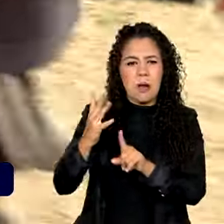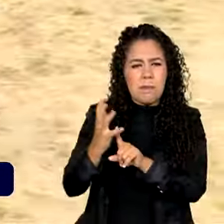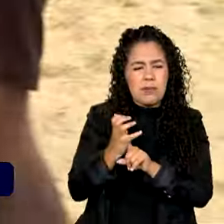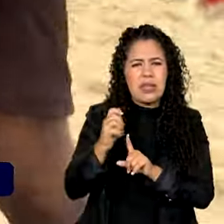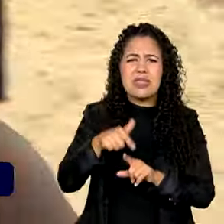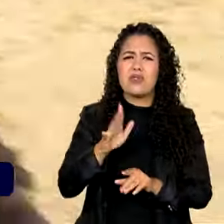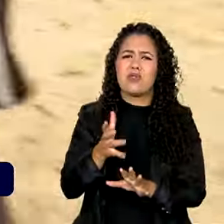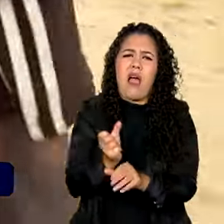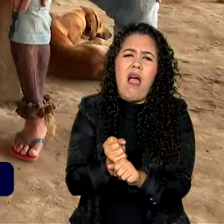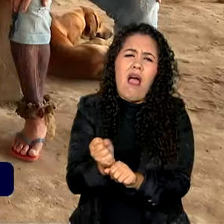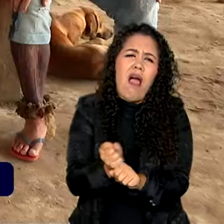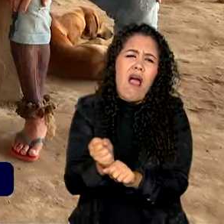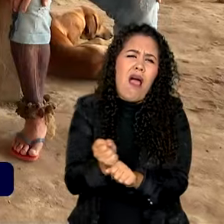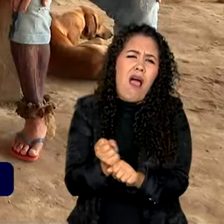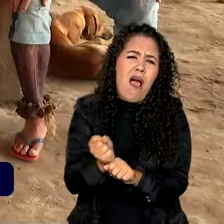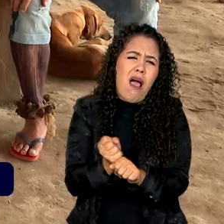vem